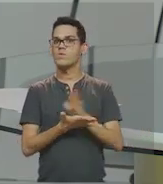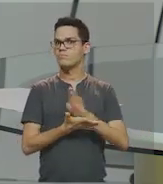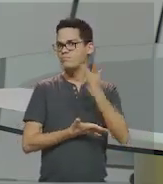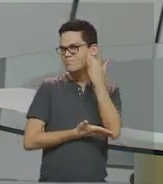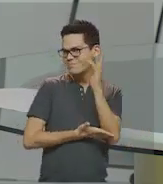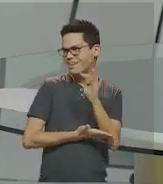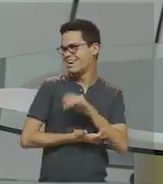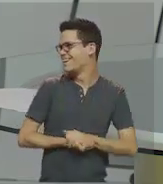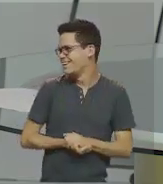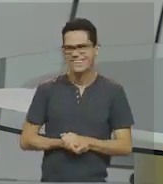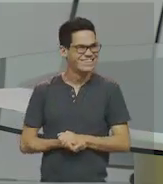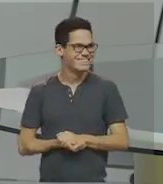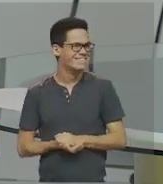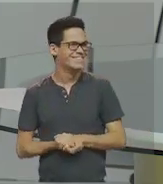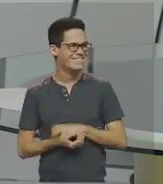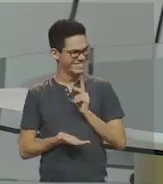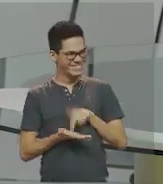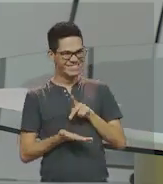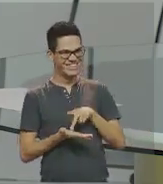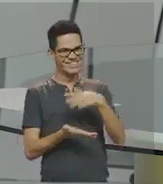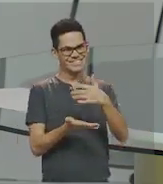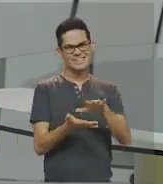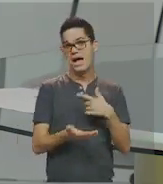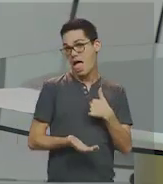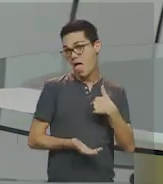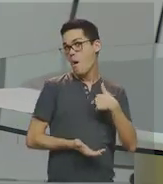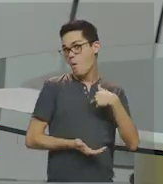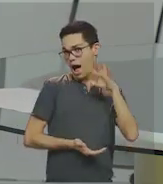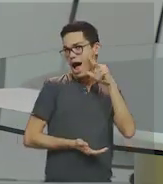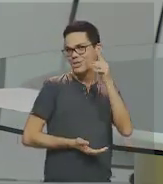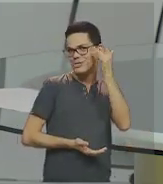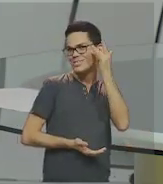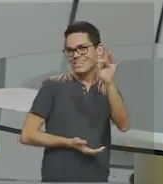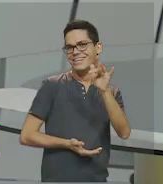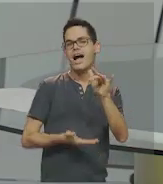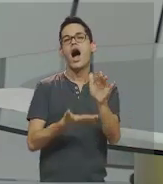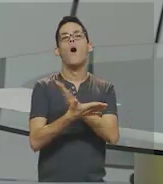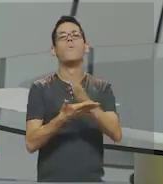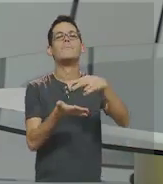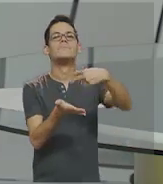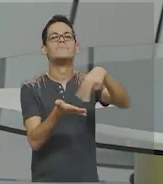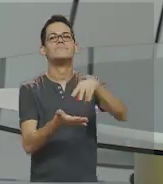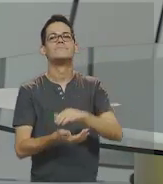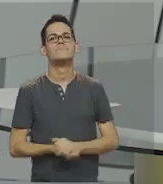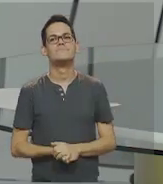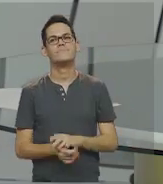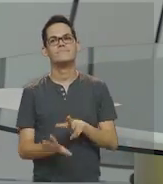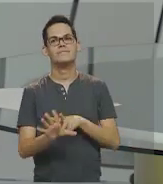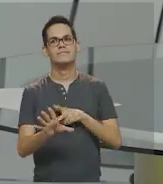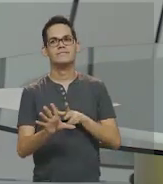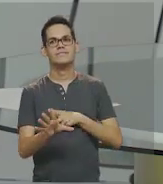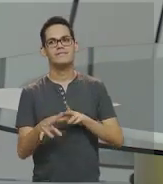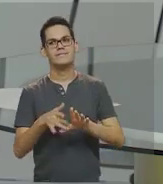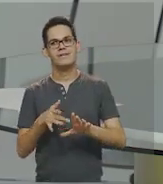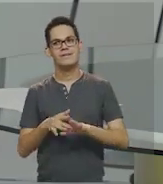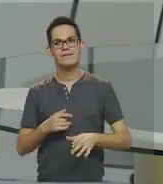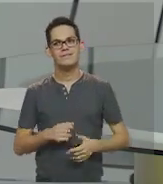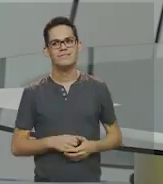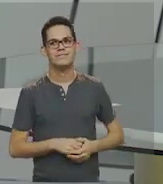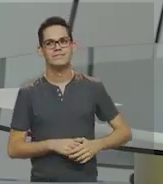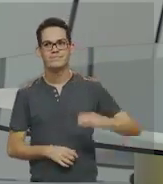né? Que às vezes a gente... Até para mim, por exemplo, aquele negócio do passinho do romano, né? O que era